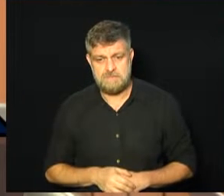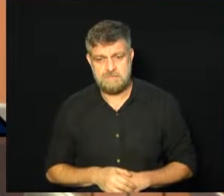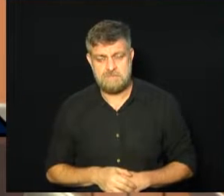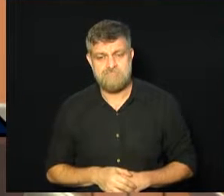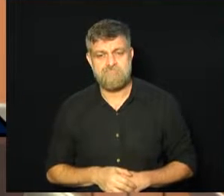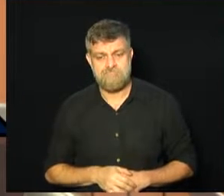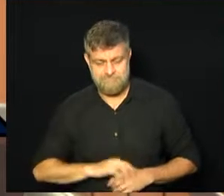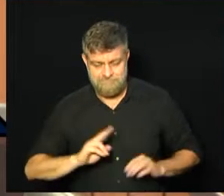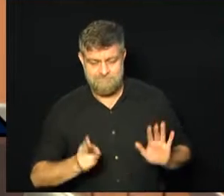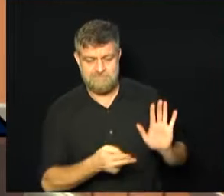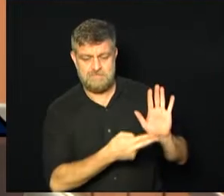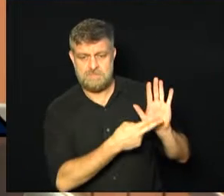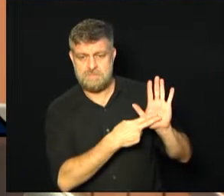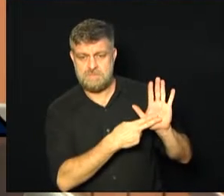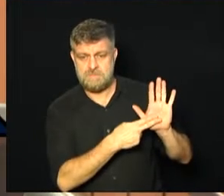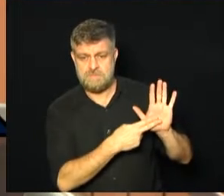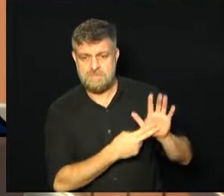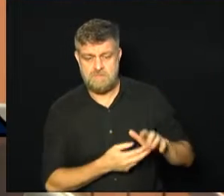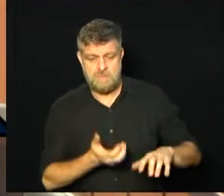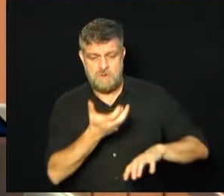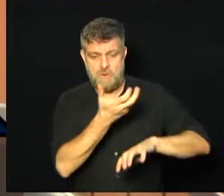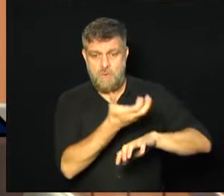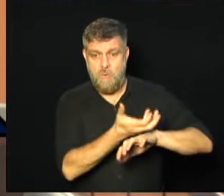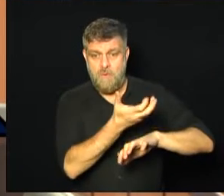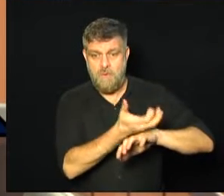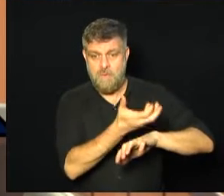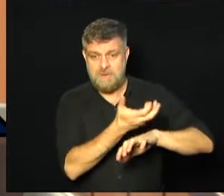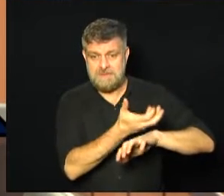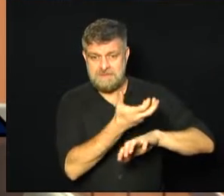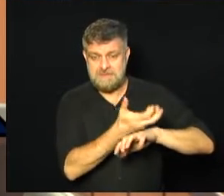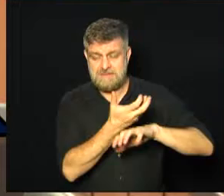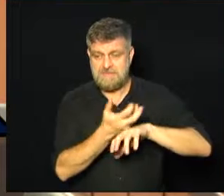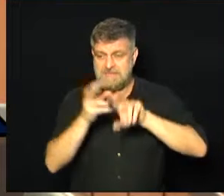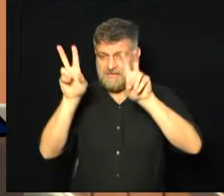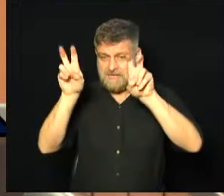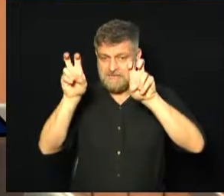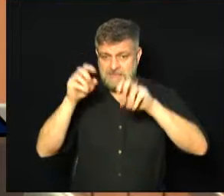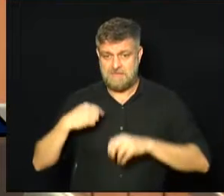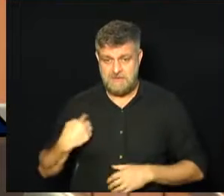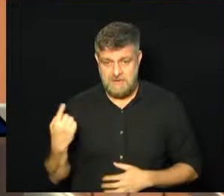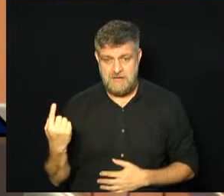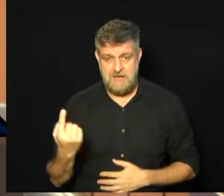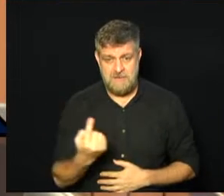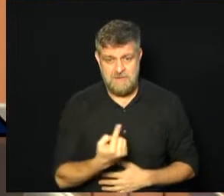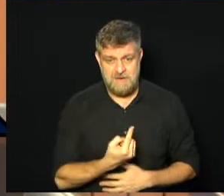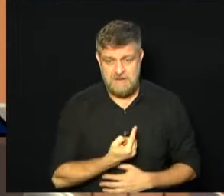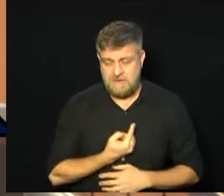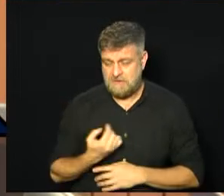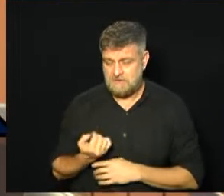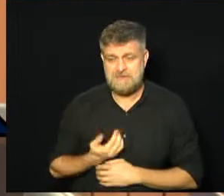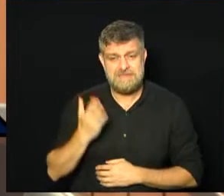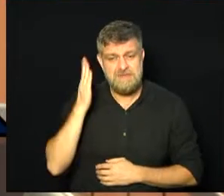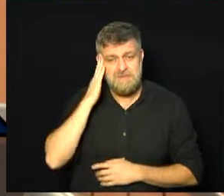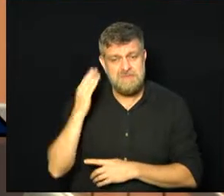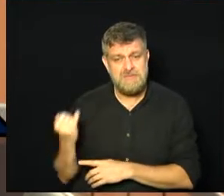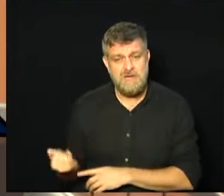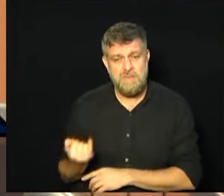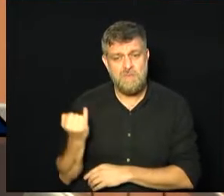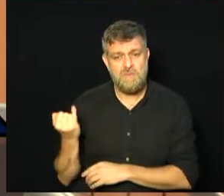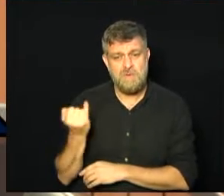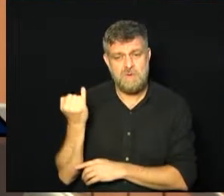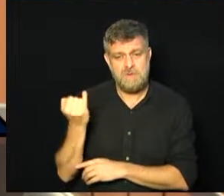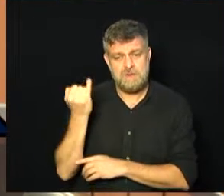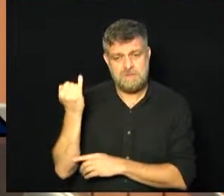comprometimento com disciplinas, um comprometimento com temas que, para nós, é um tema muito importante. Principalmente, é um